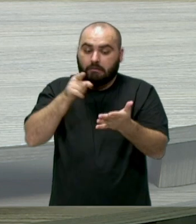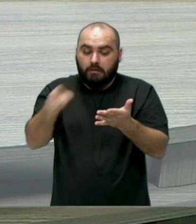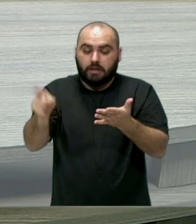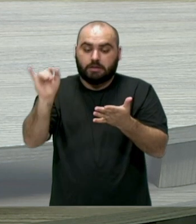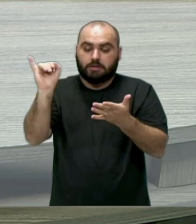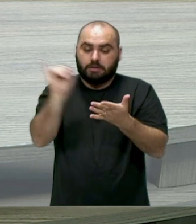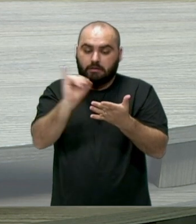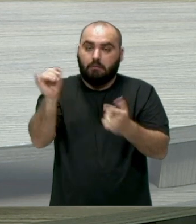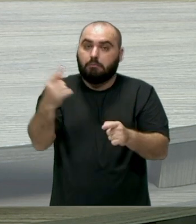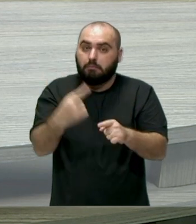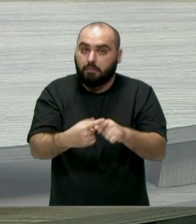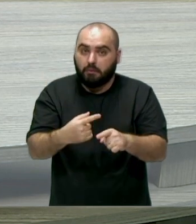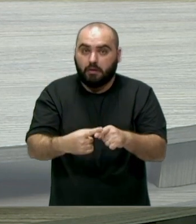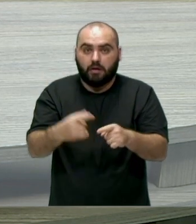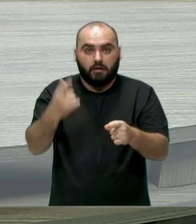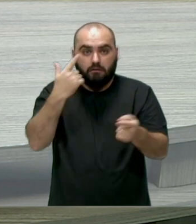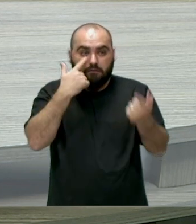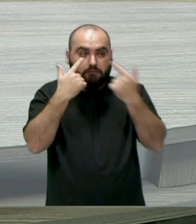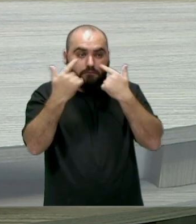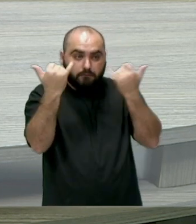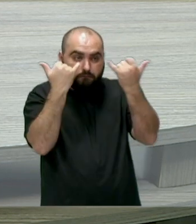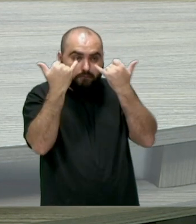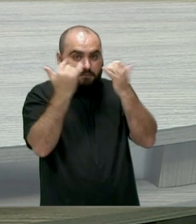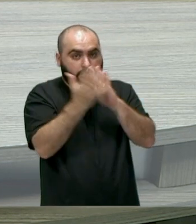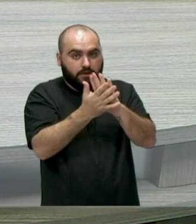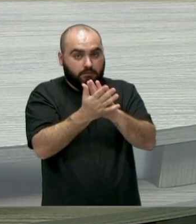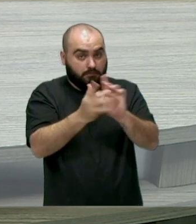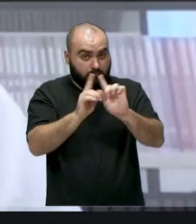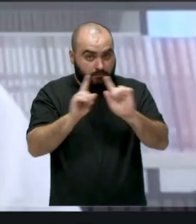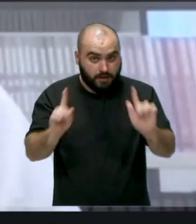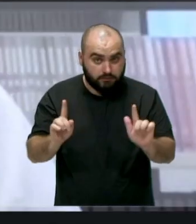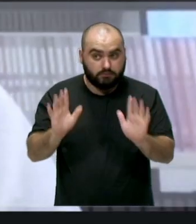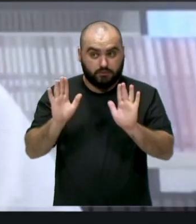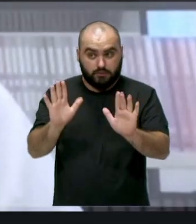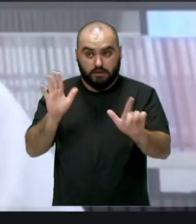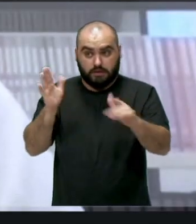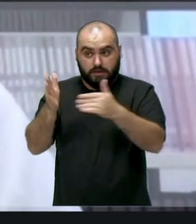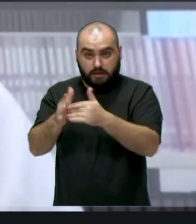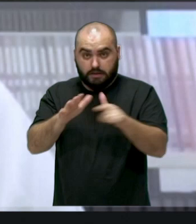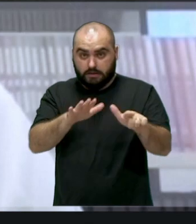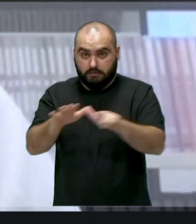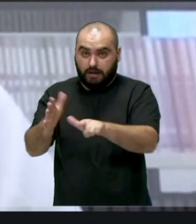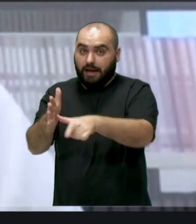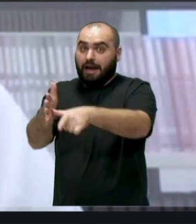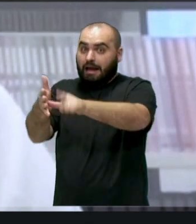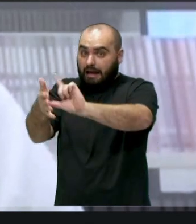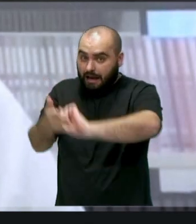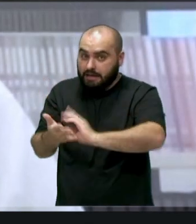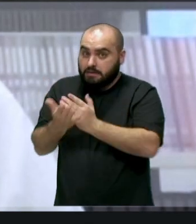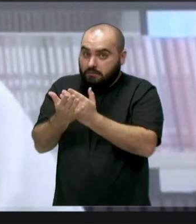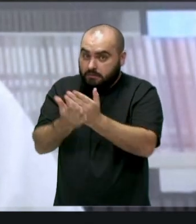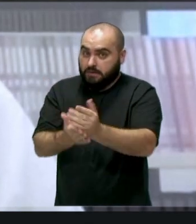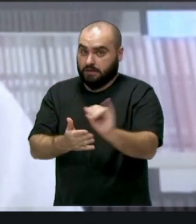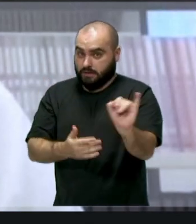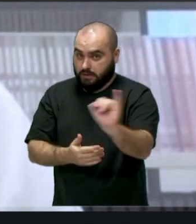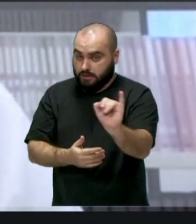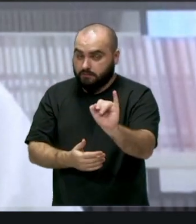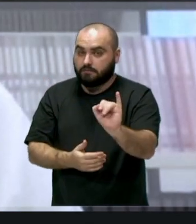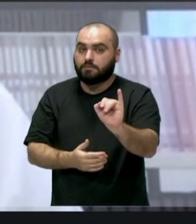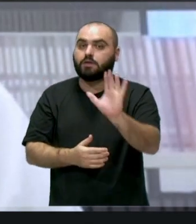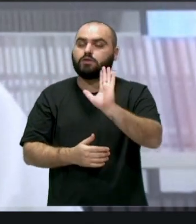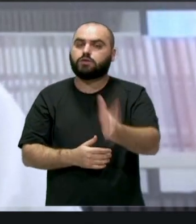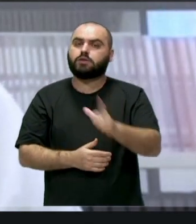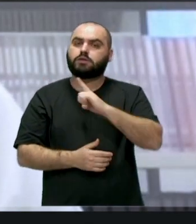Itajaí, porque ainda não apuramos esses dados. Mas o que eu posso lhe dizer é que até semana passada, antes de iniciarmos a campanha em Itajaí, nós já